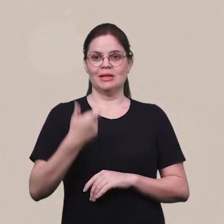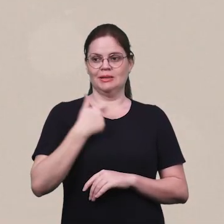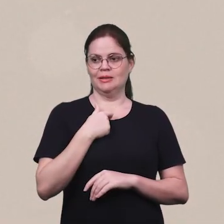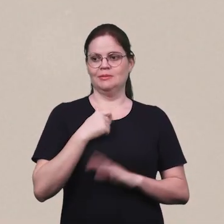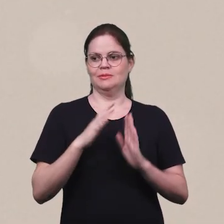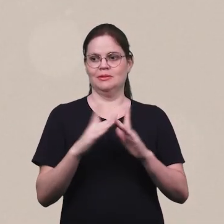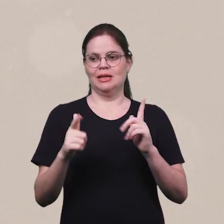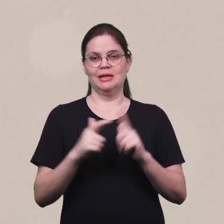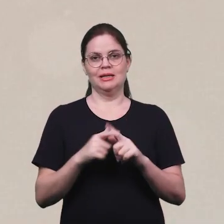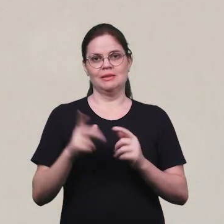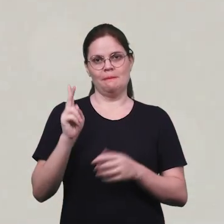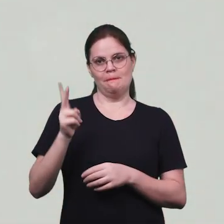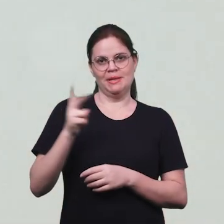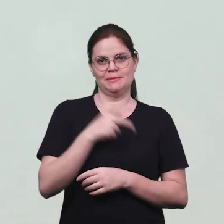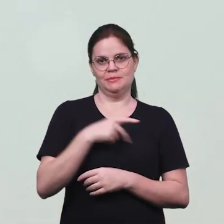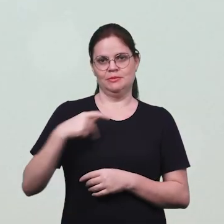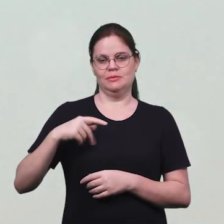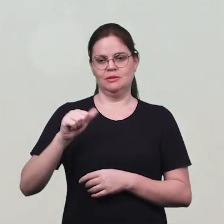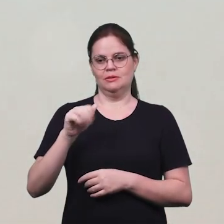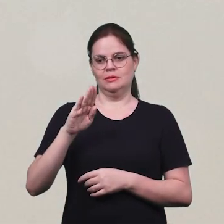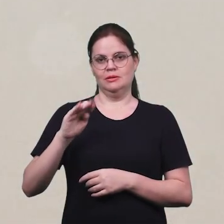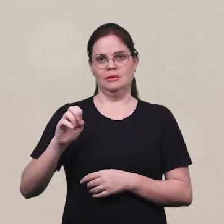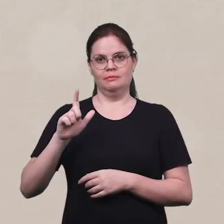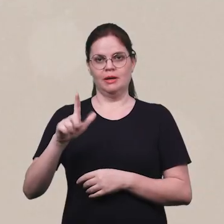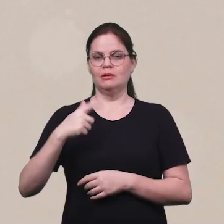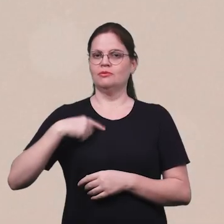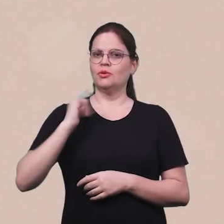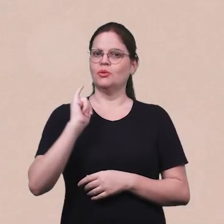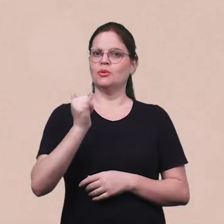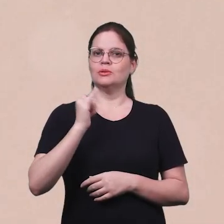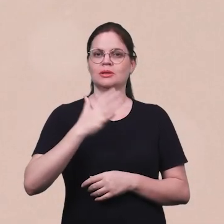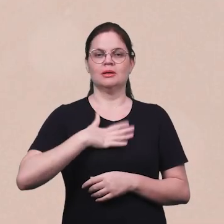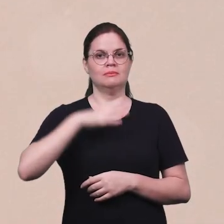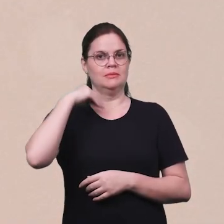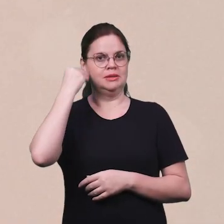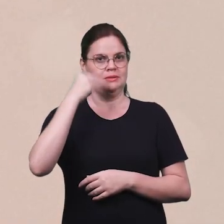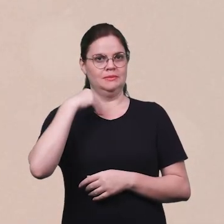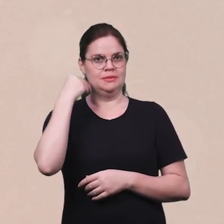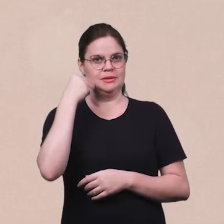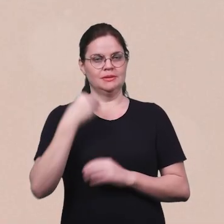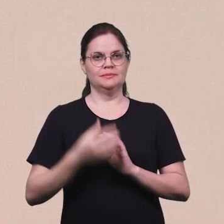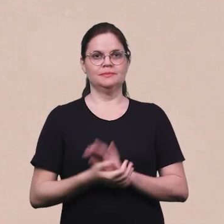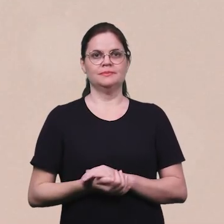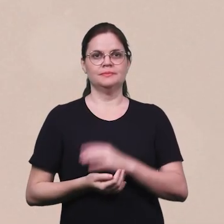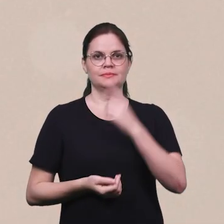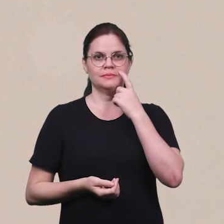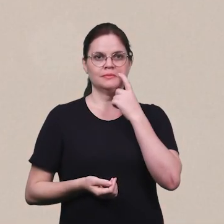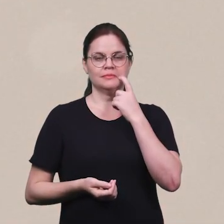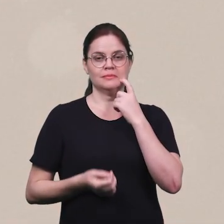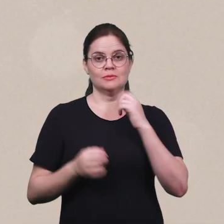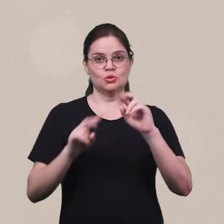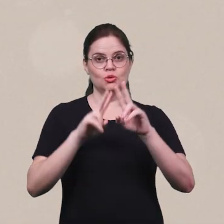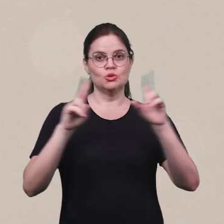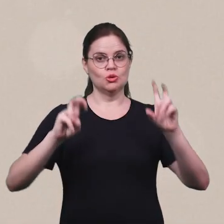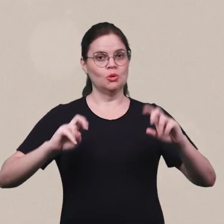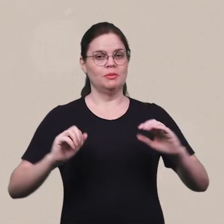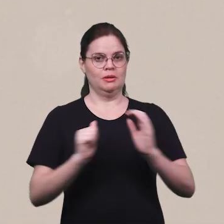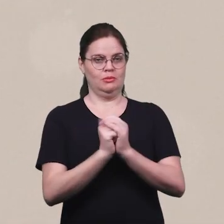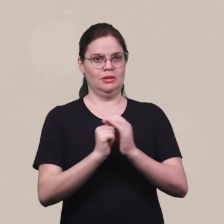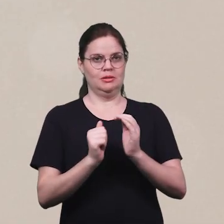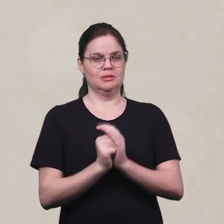Sol. E tenho contado a minha experiência própria sobre o poder da oração.